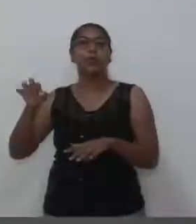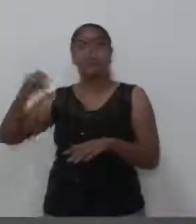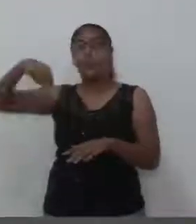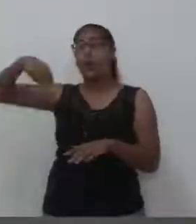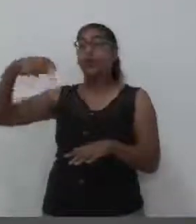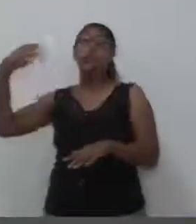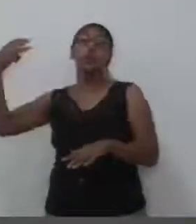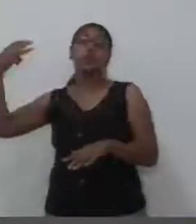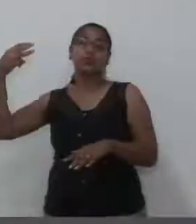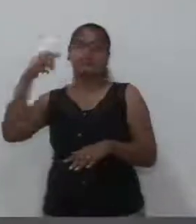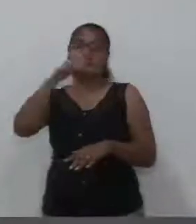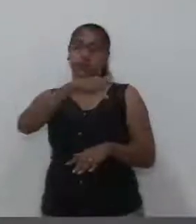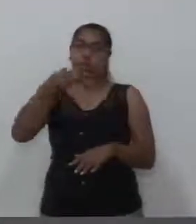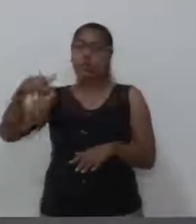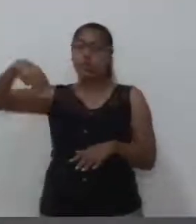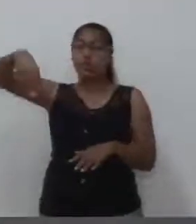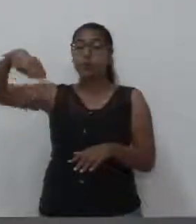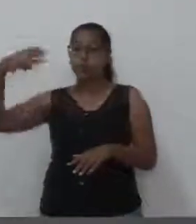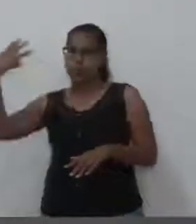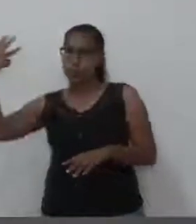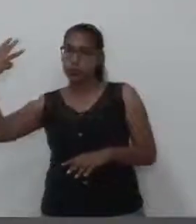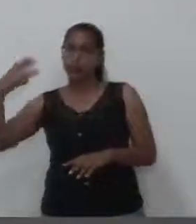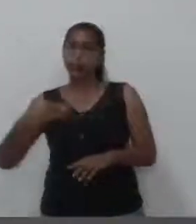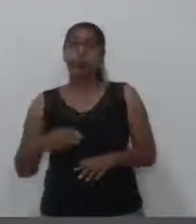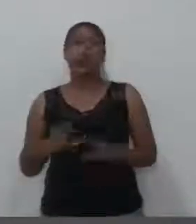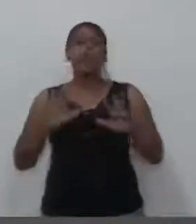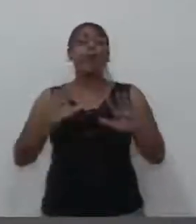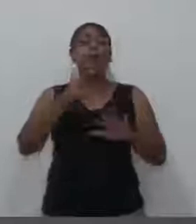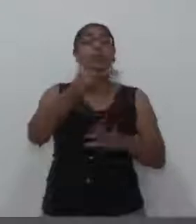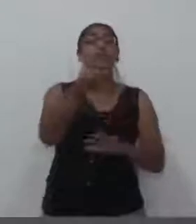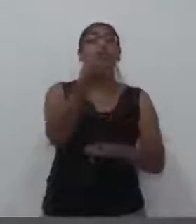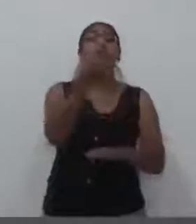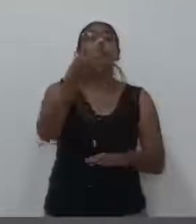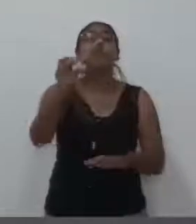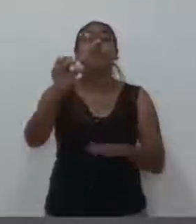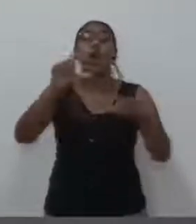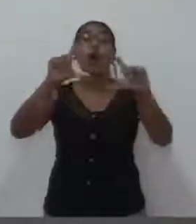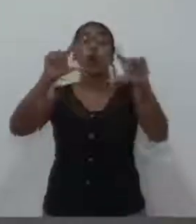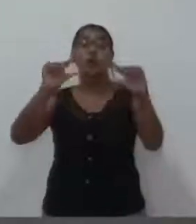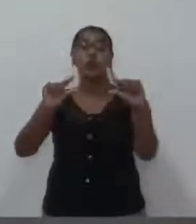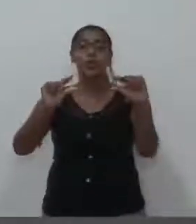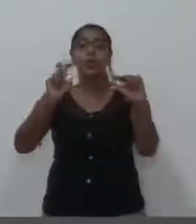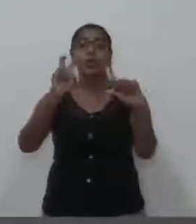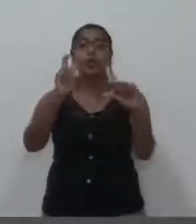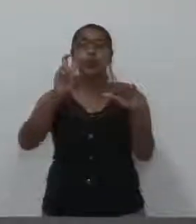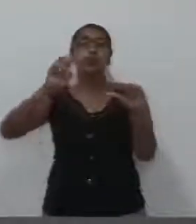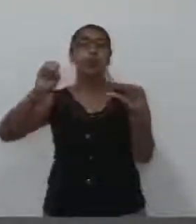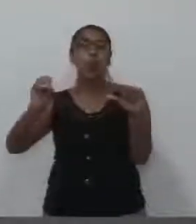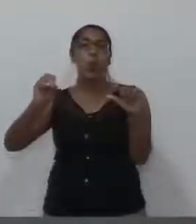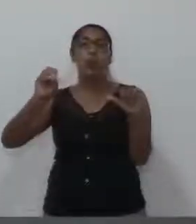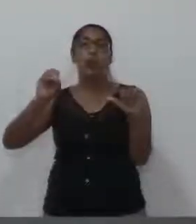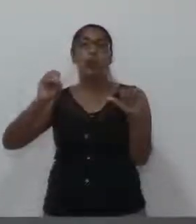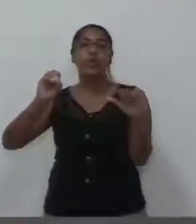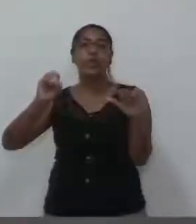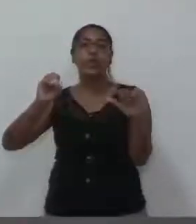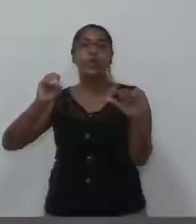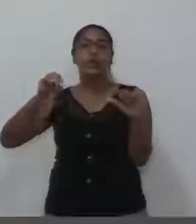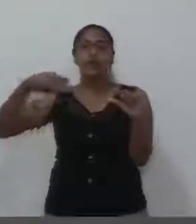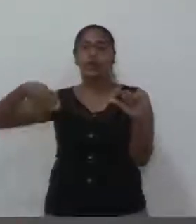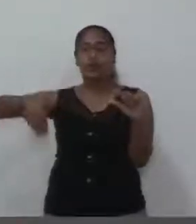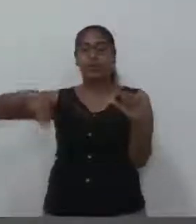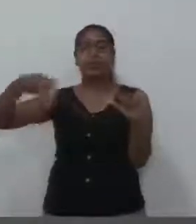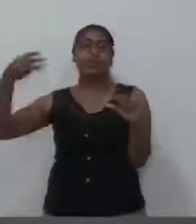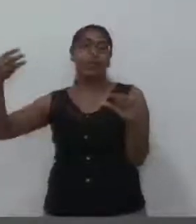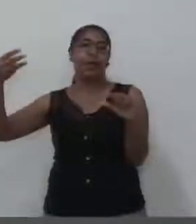de 2018 para 2019, diminuiu 50 mil metros cúbicos de consumo. E assim sucessivamente. 2018